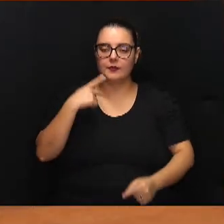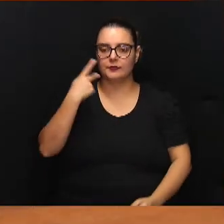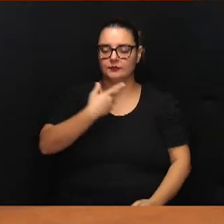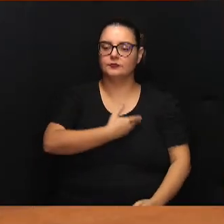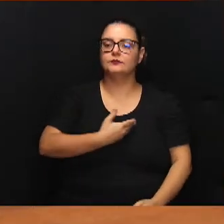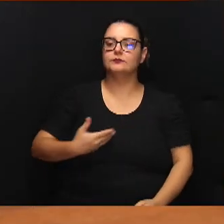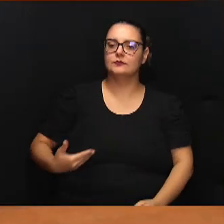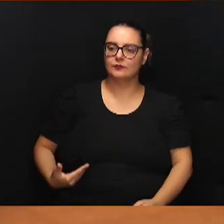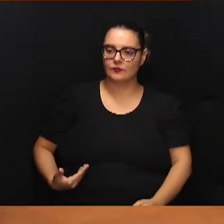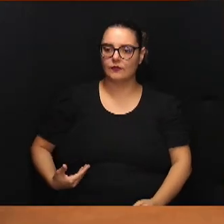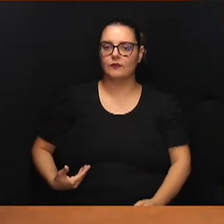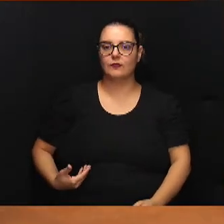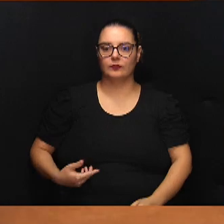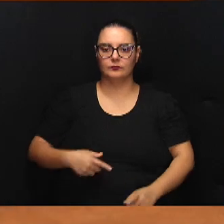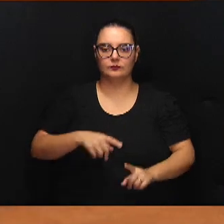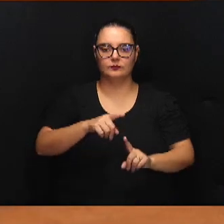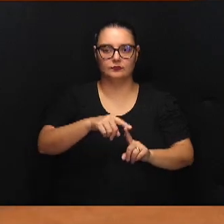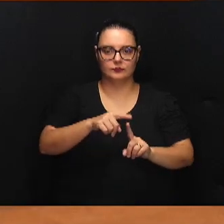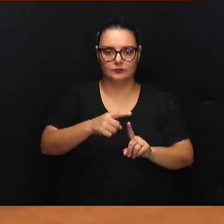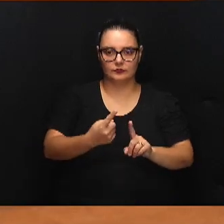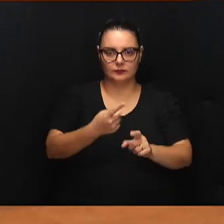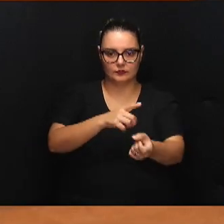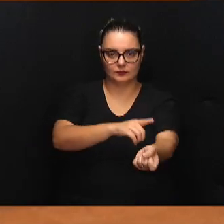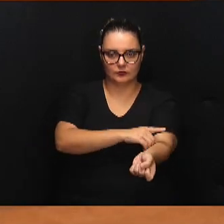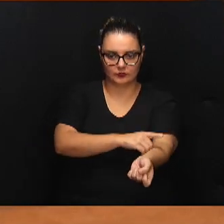públicas ao diabetes tipo 1.